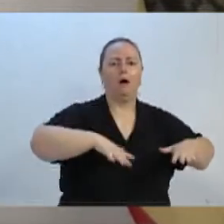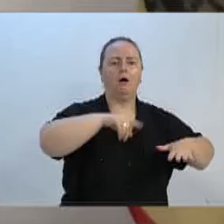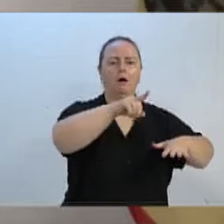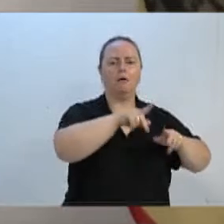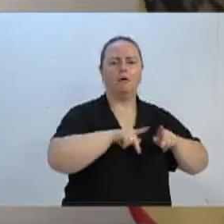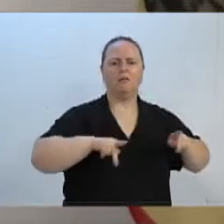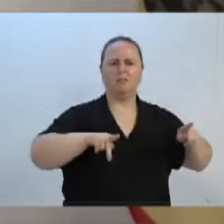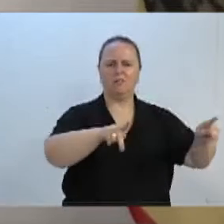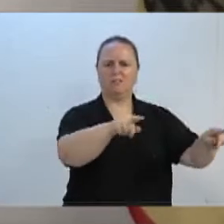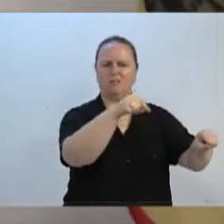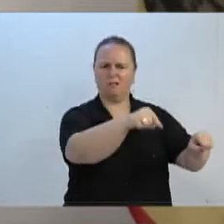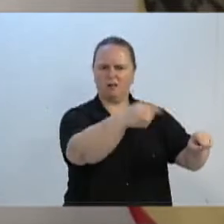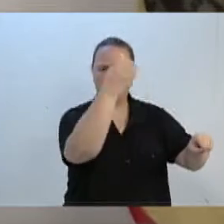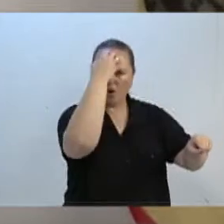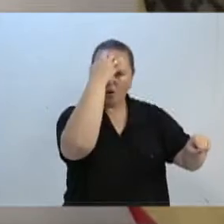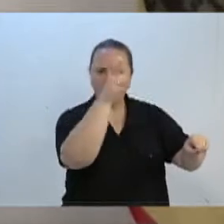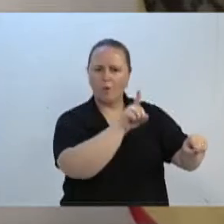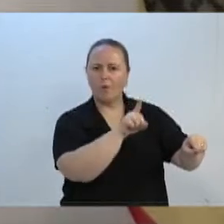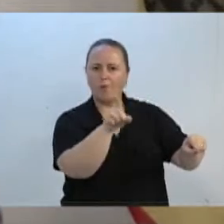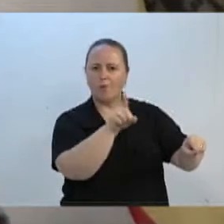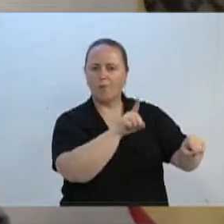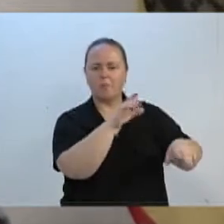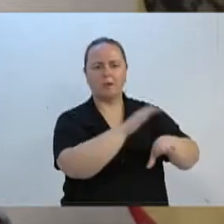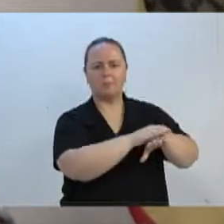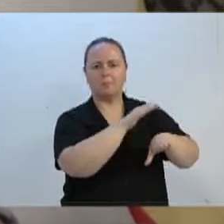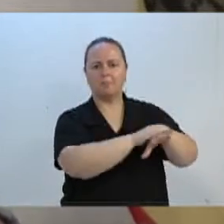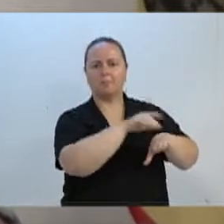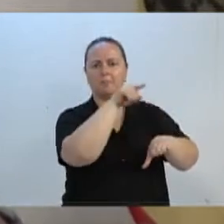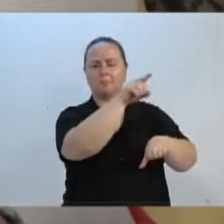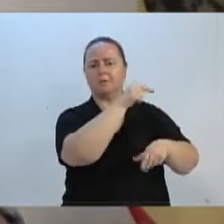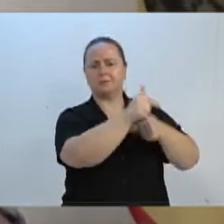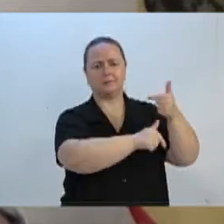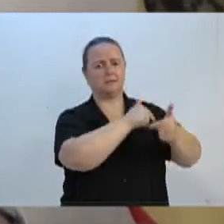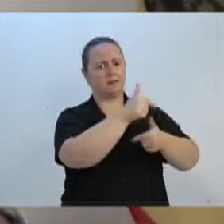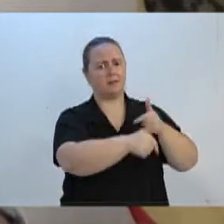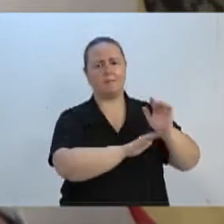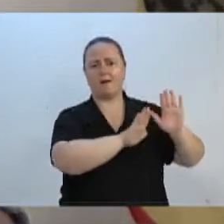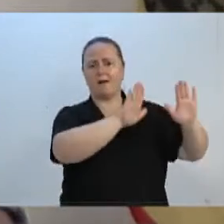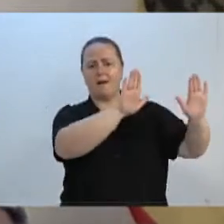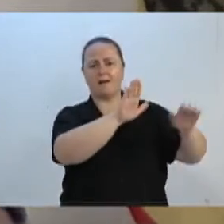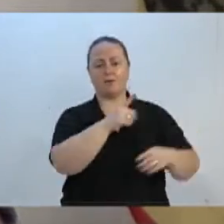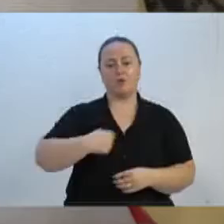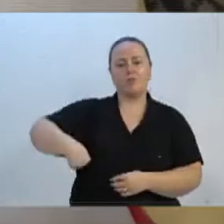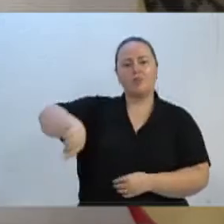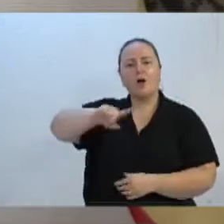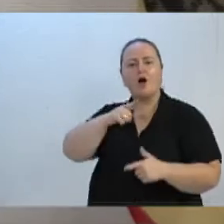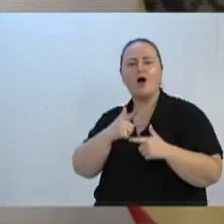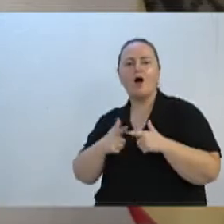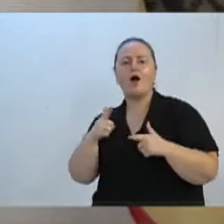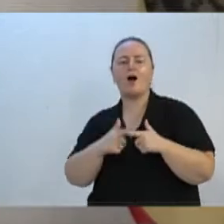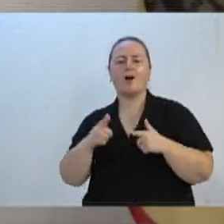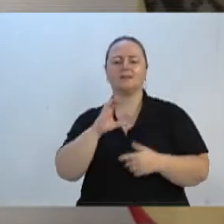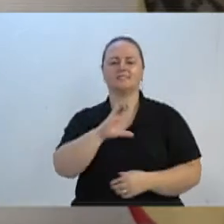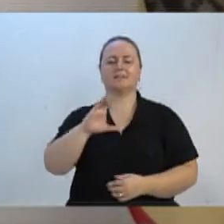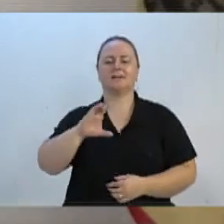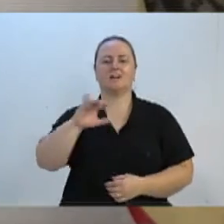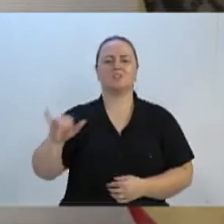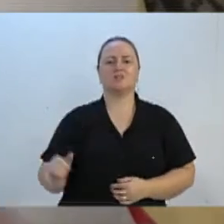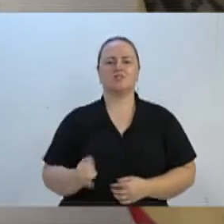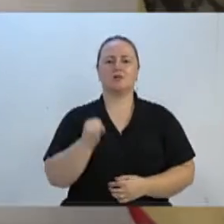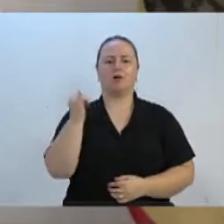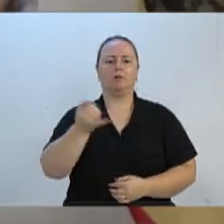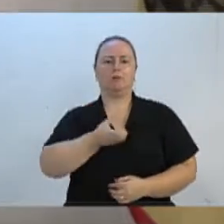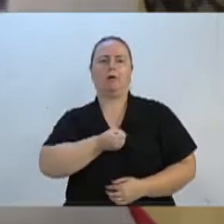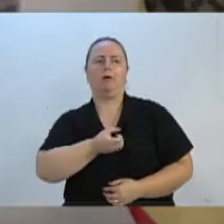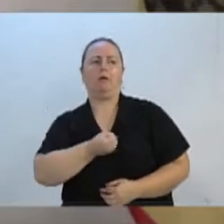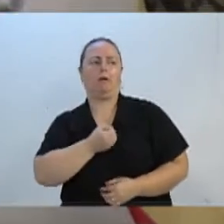tem culpa. A Procuradoria está fazendo o papel que tem que fazer. Quem está se acovardando é a CCJ, se acobertando,